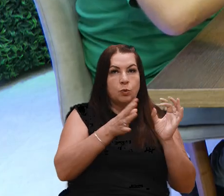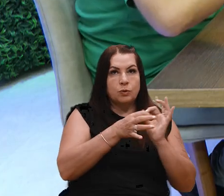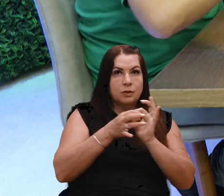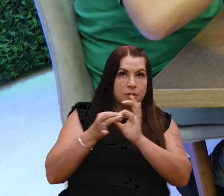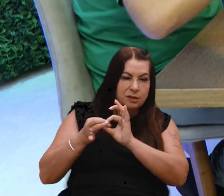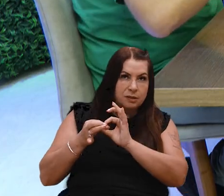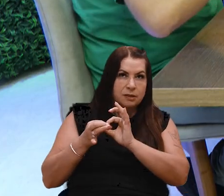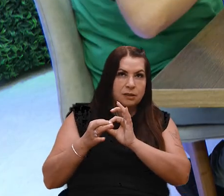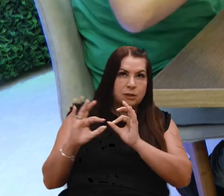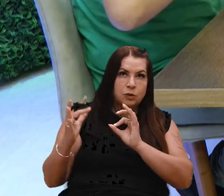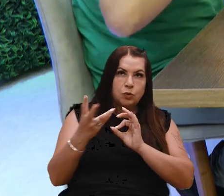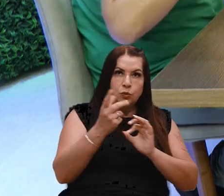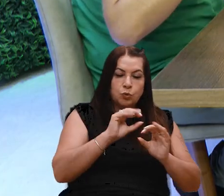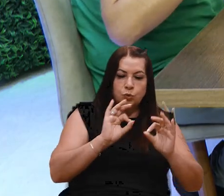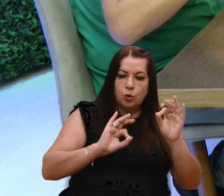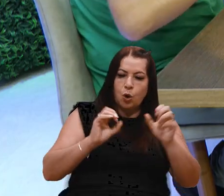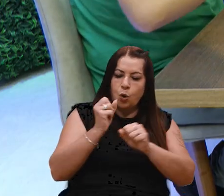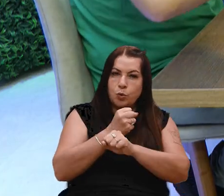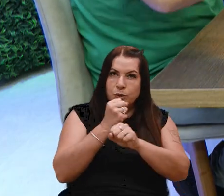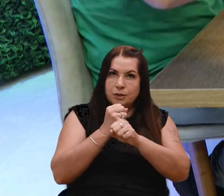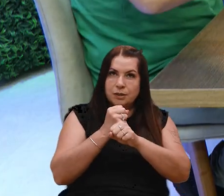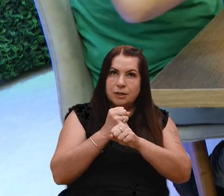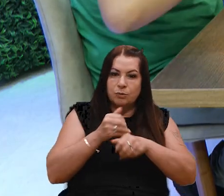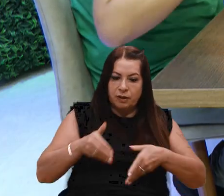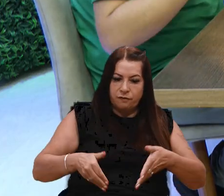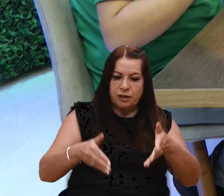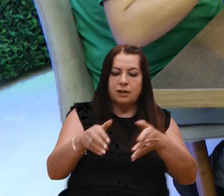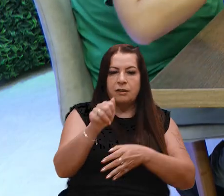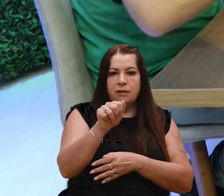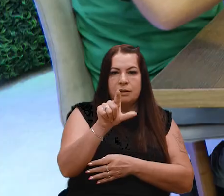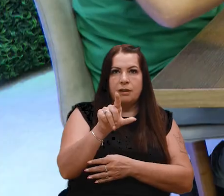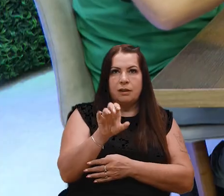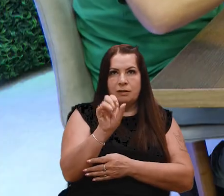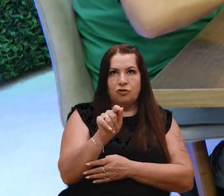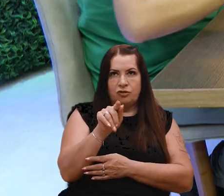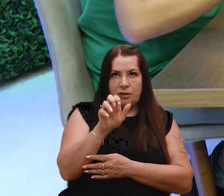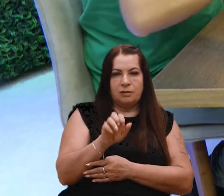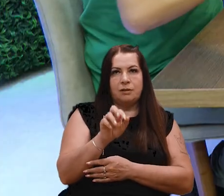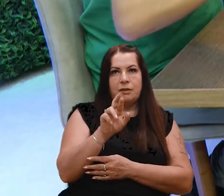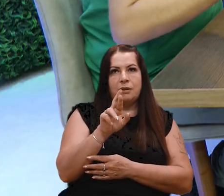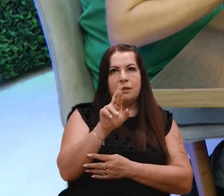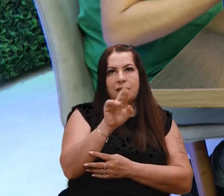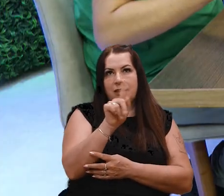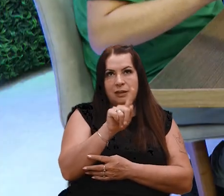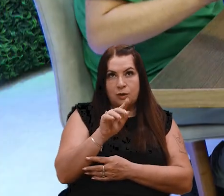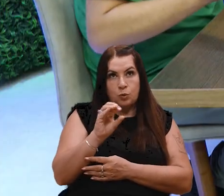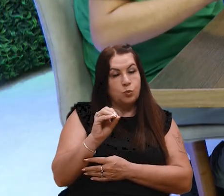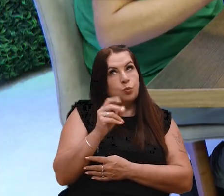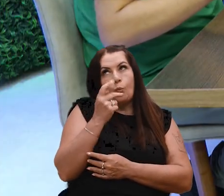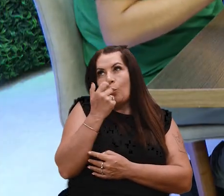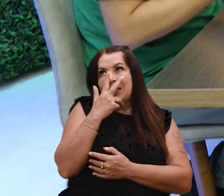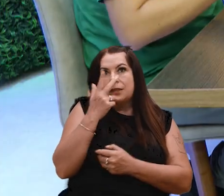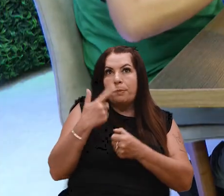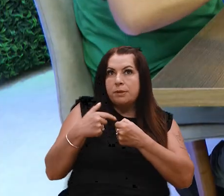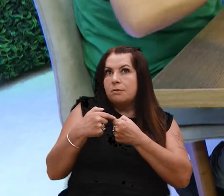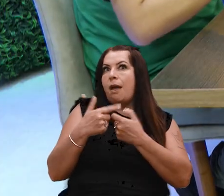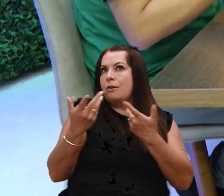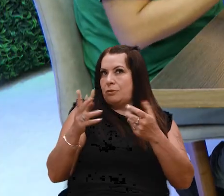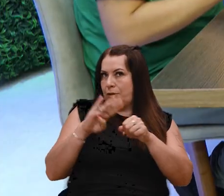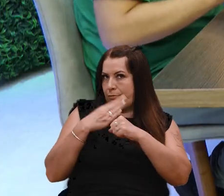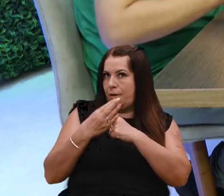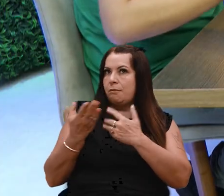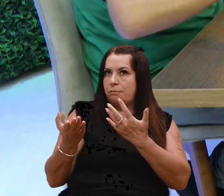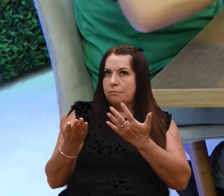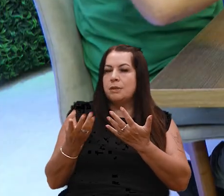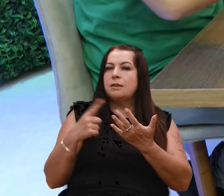sendo feita toda a revitalização da Avenida Alexandre Risso, para esse escoamento tão importante. é uma cidade praticamente, o bairro Desvio Risso, só que a